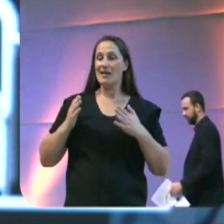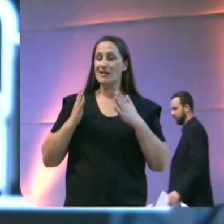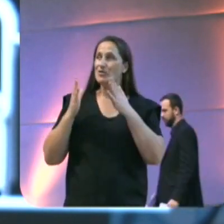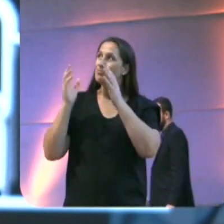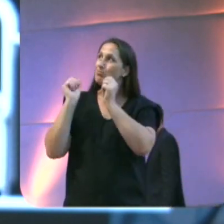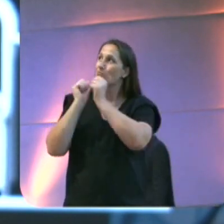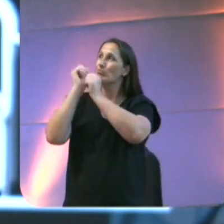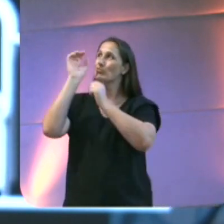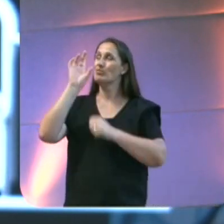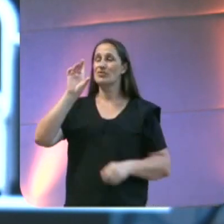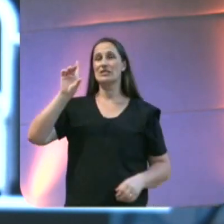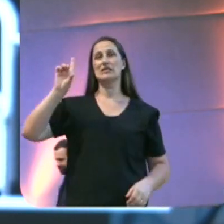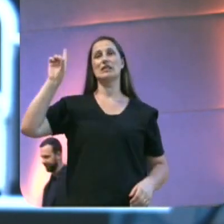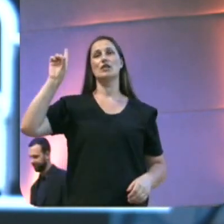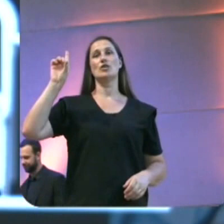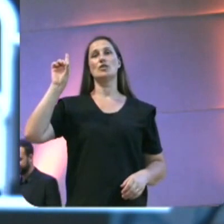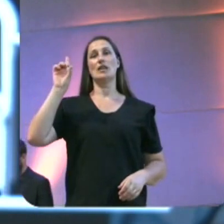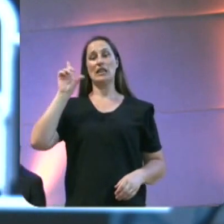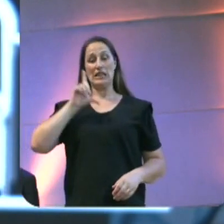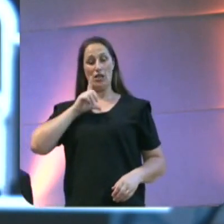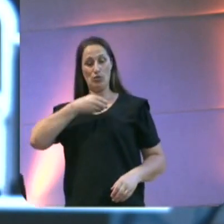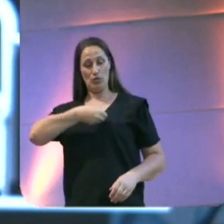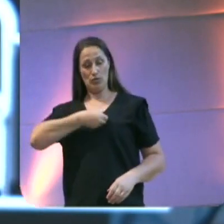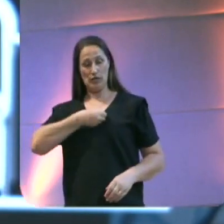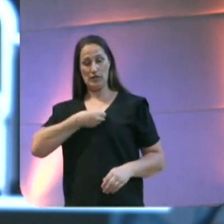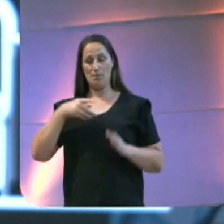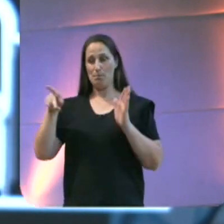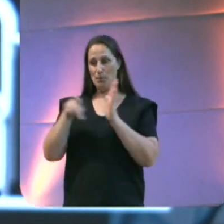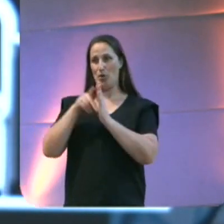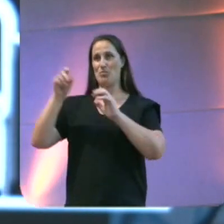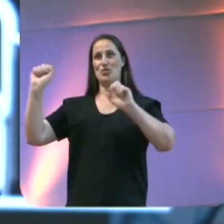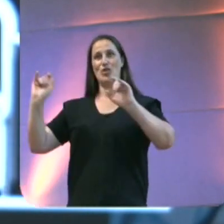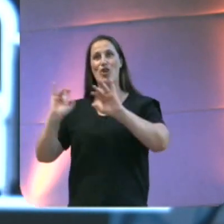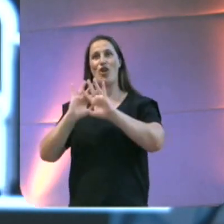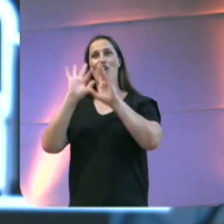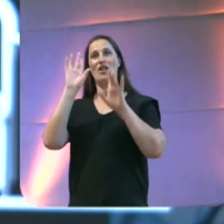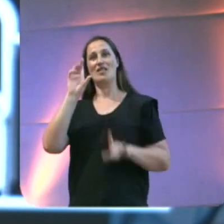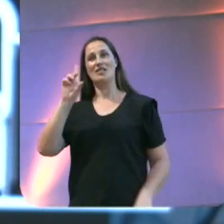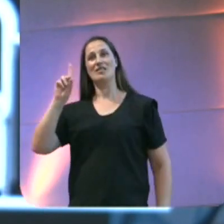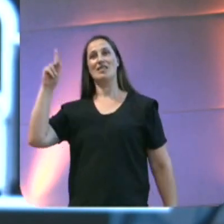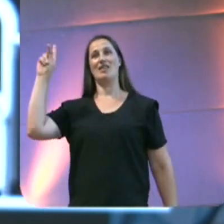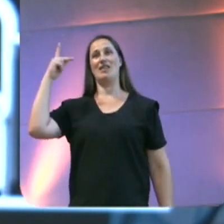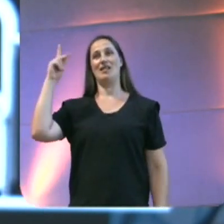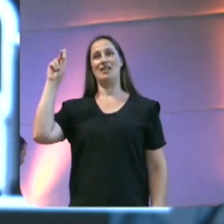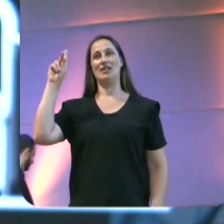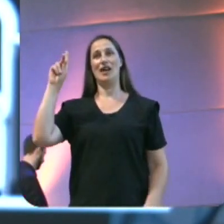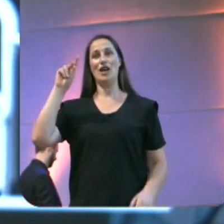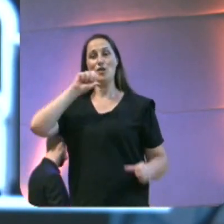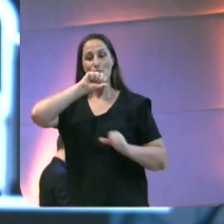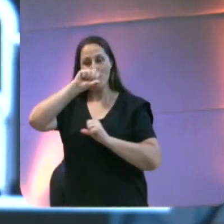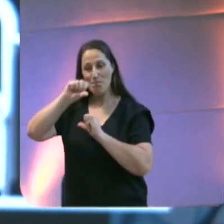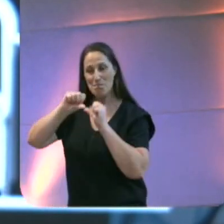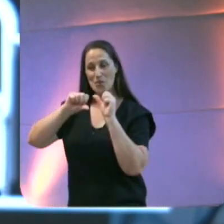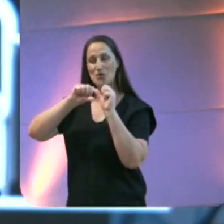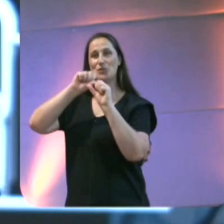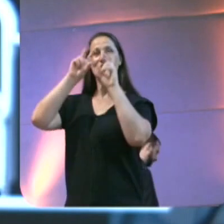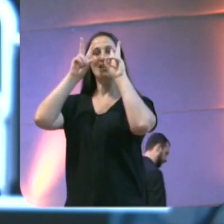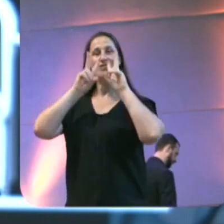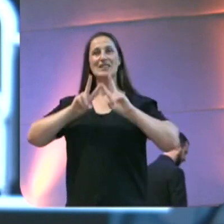Eu existo para a glória de Deus. E aí muda a perspectiva, a